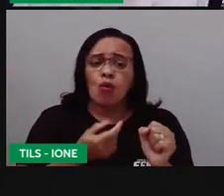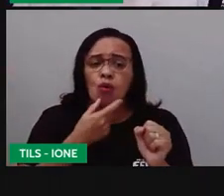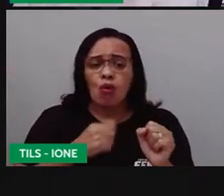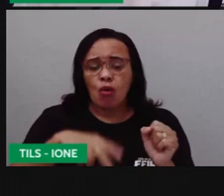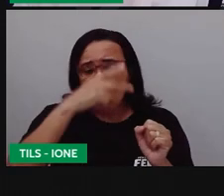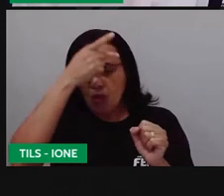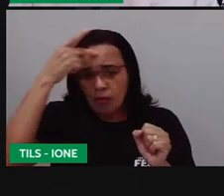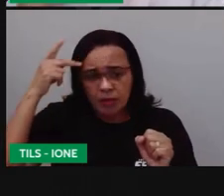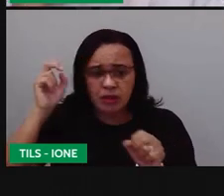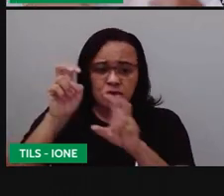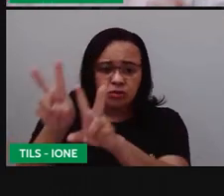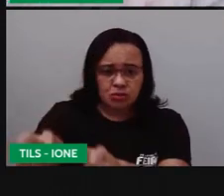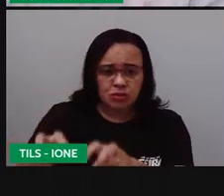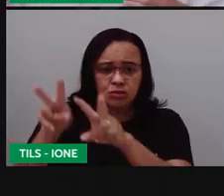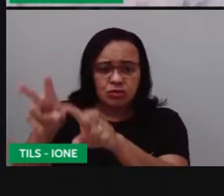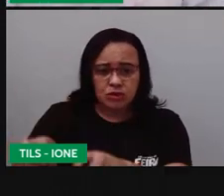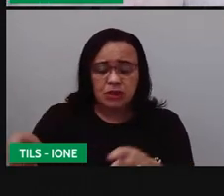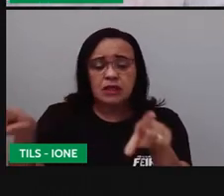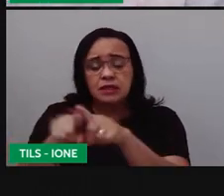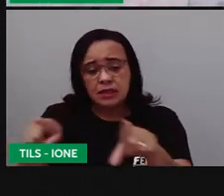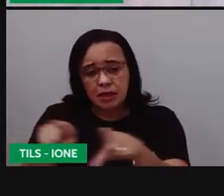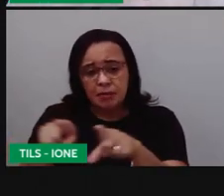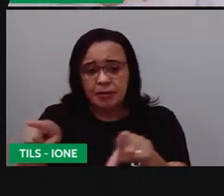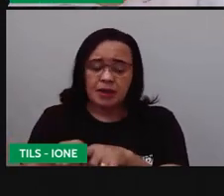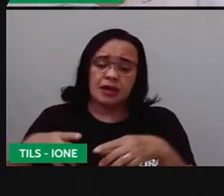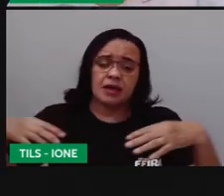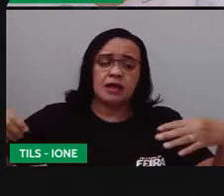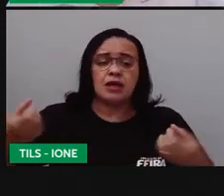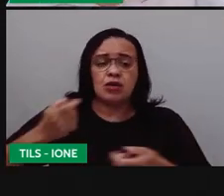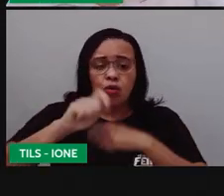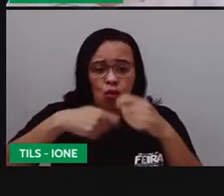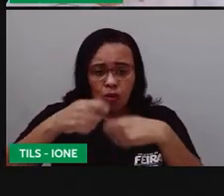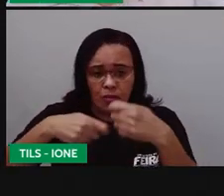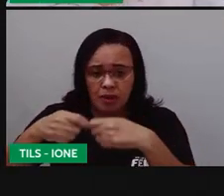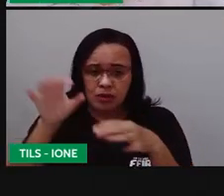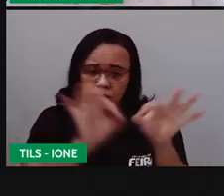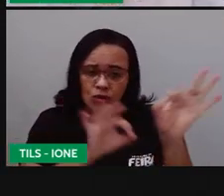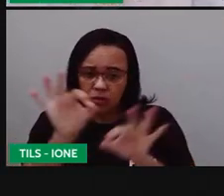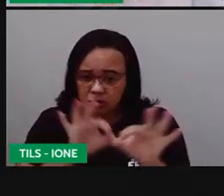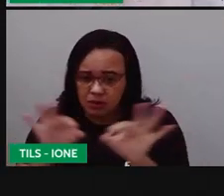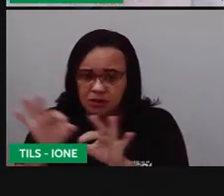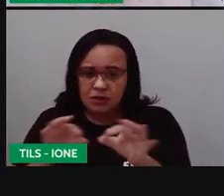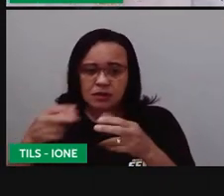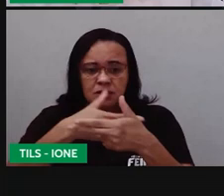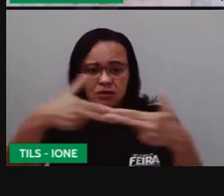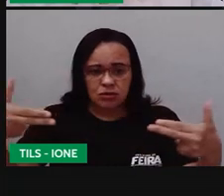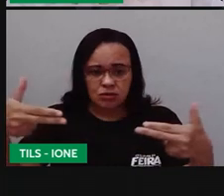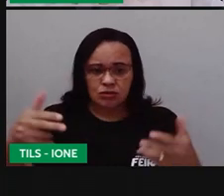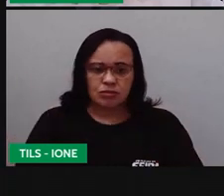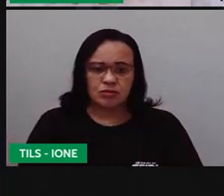estão no comércio a organizar os seus produtos. Vamos lá?